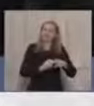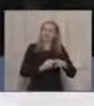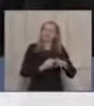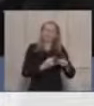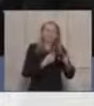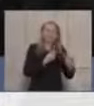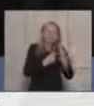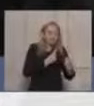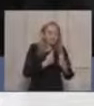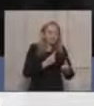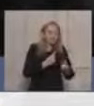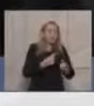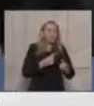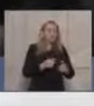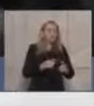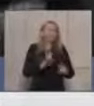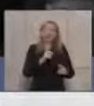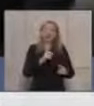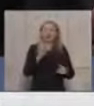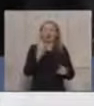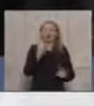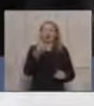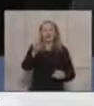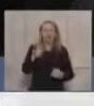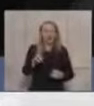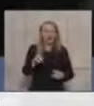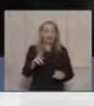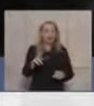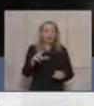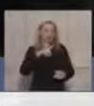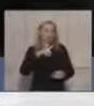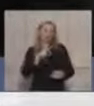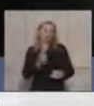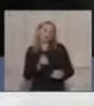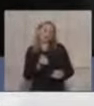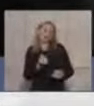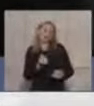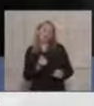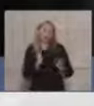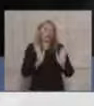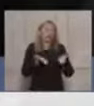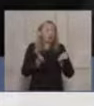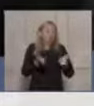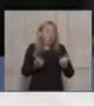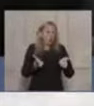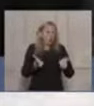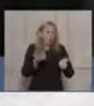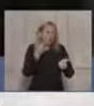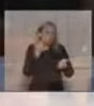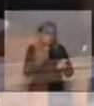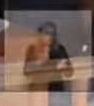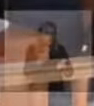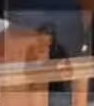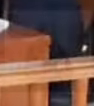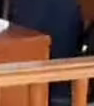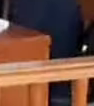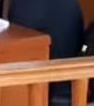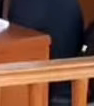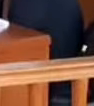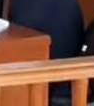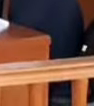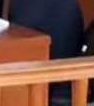manutenção, não botando radar para arrecadar. O que hoje enxergo que é a máfia da arrecadação, essa questão dos radares, presidente. Mas você